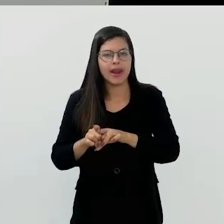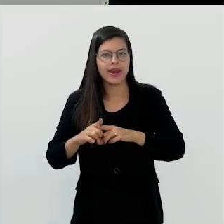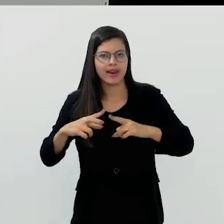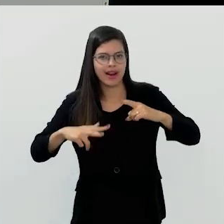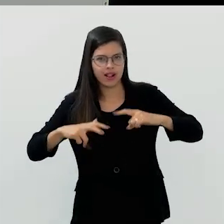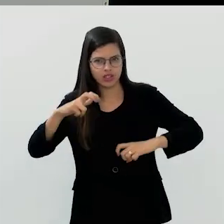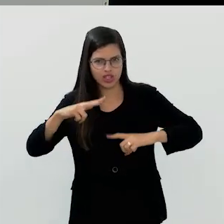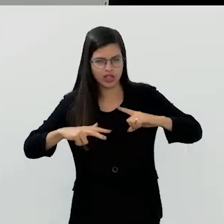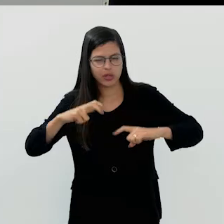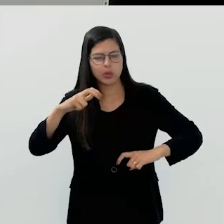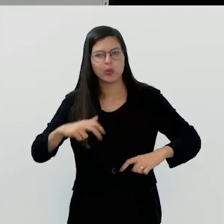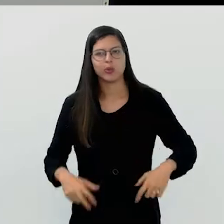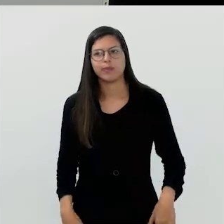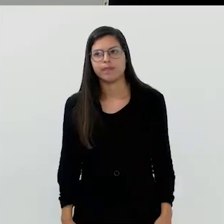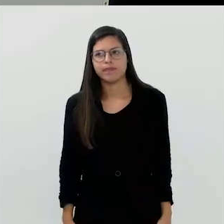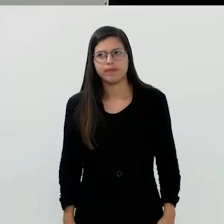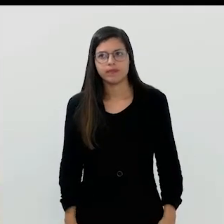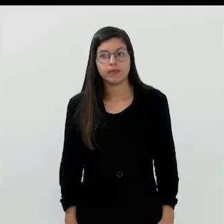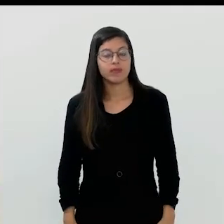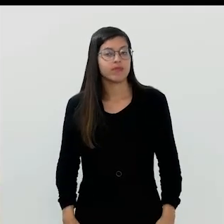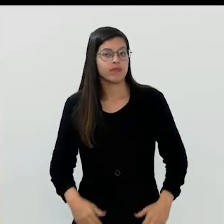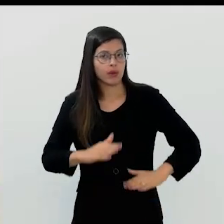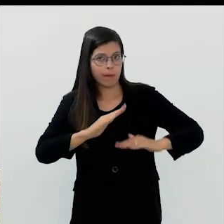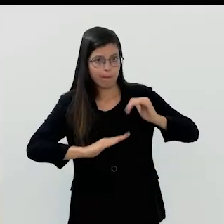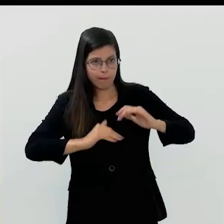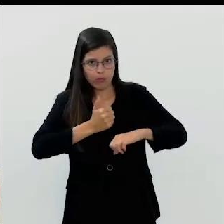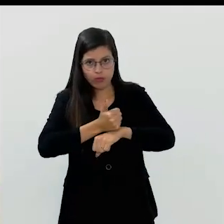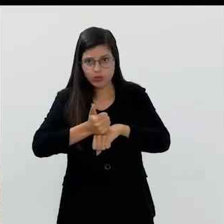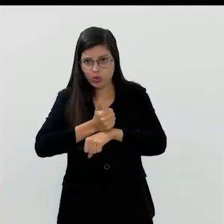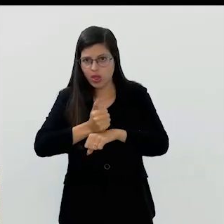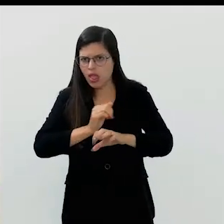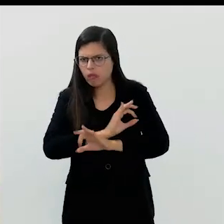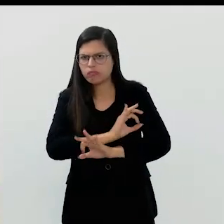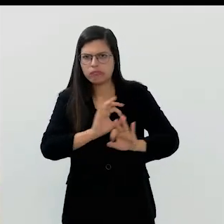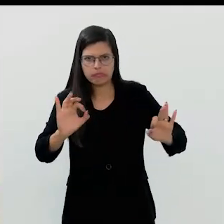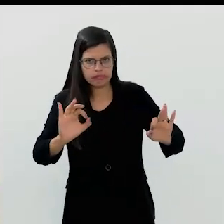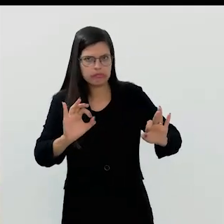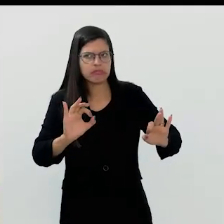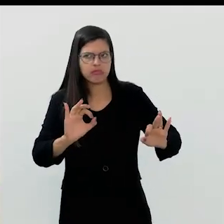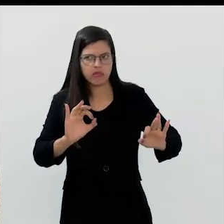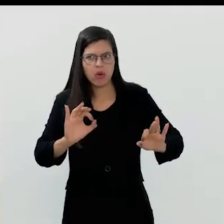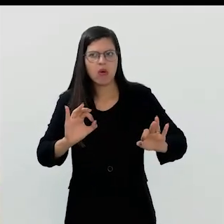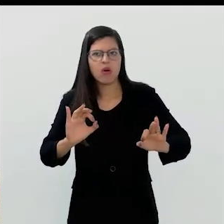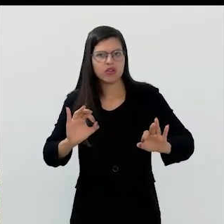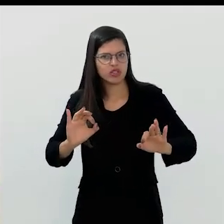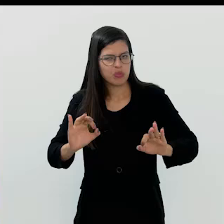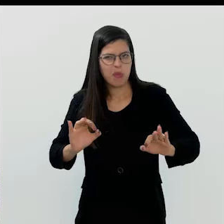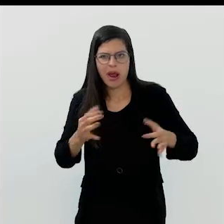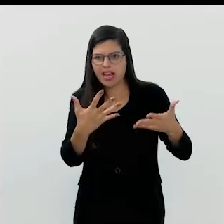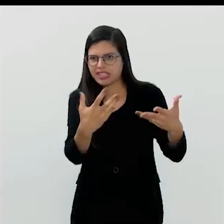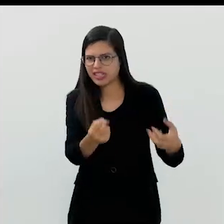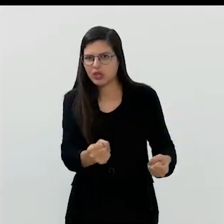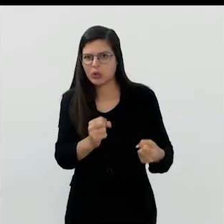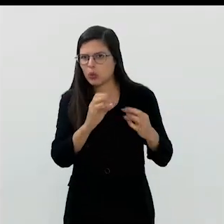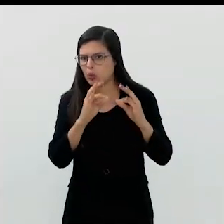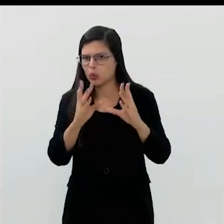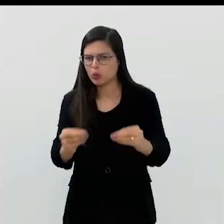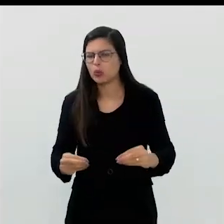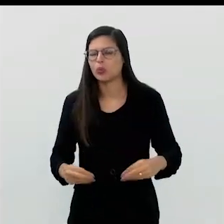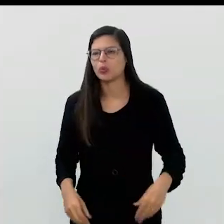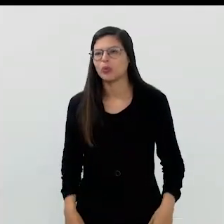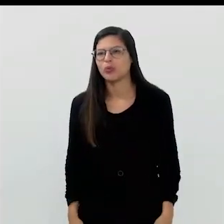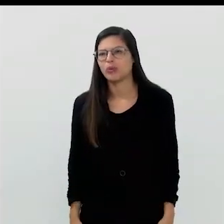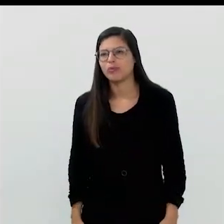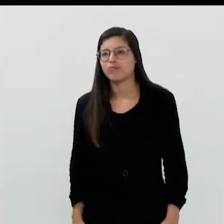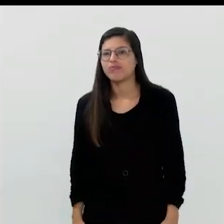Grande Rio. Isso. Profissional de ponta mesmo, né? Agora eu tô na correria Abraçou aí. tudo, né? Eu tô